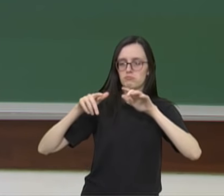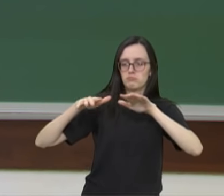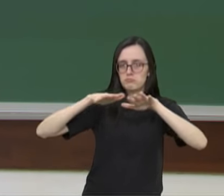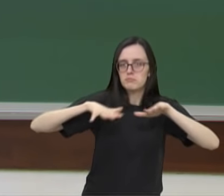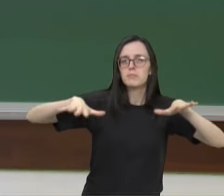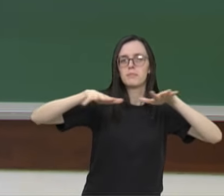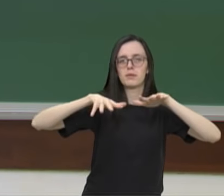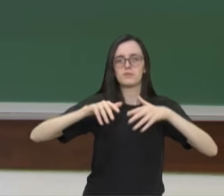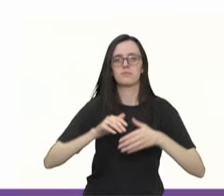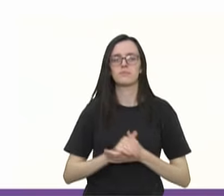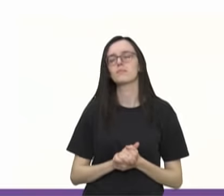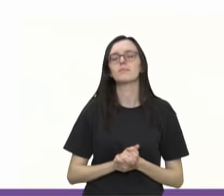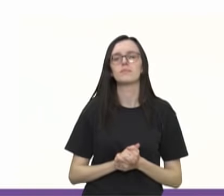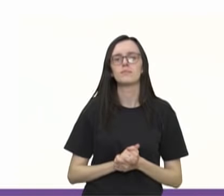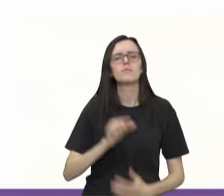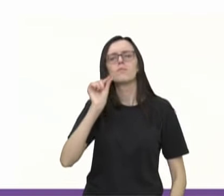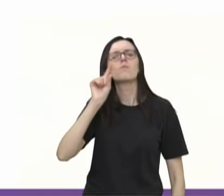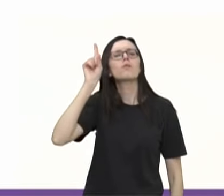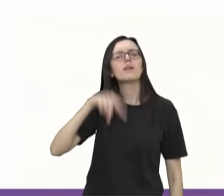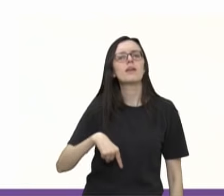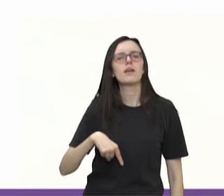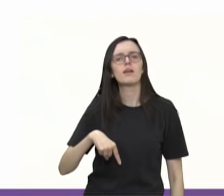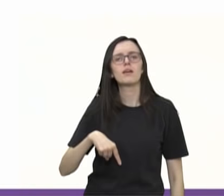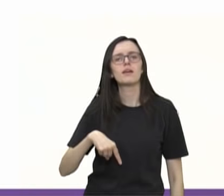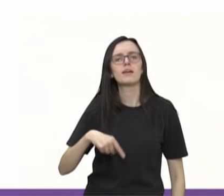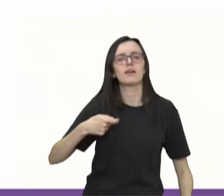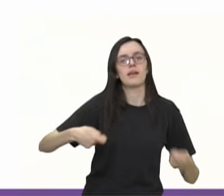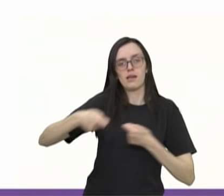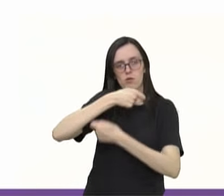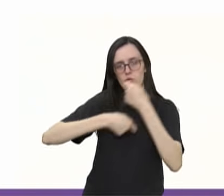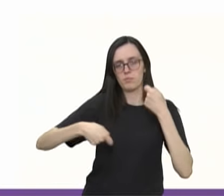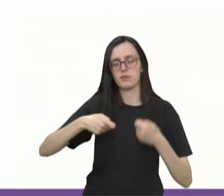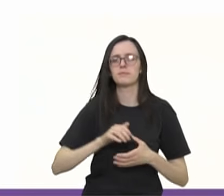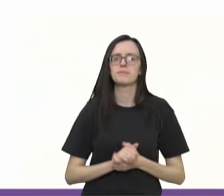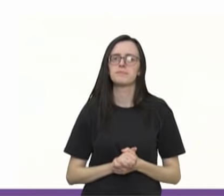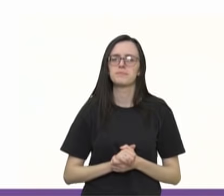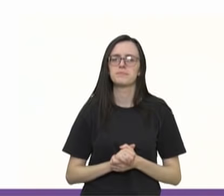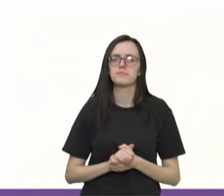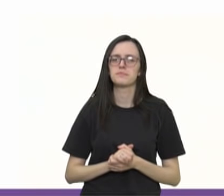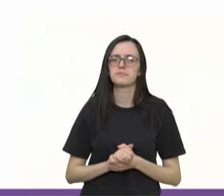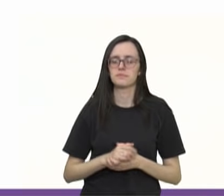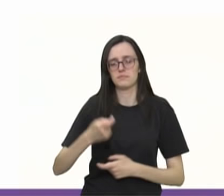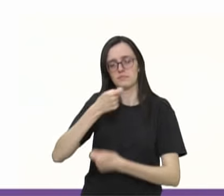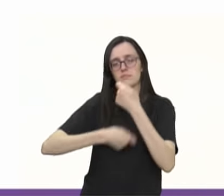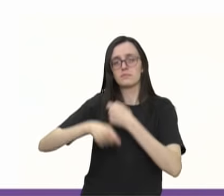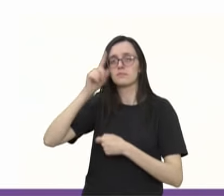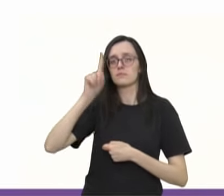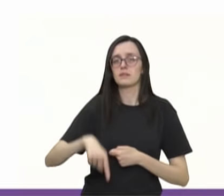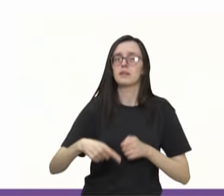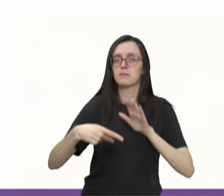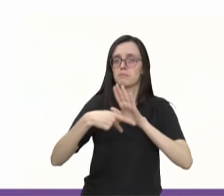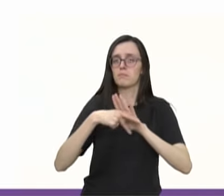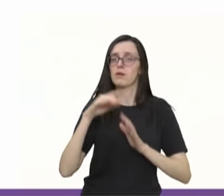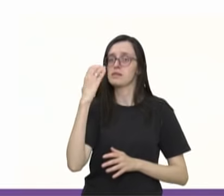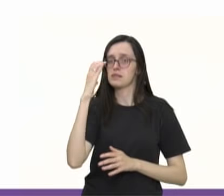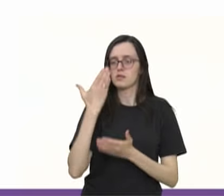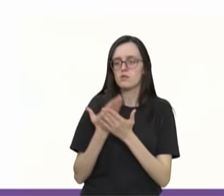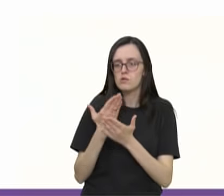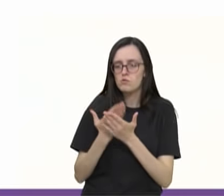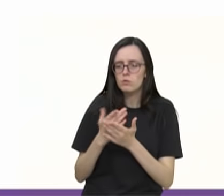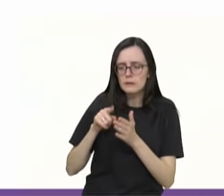então a o que é economia a economia é uma ciência que estuda os fenômenos tanto de produção